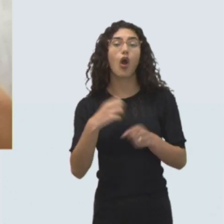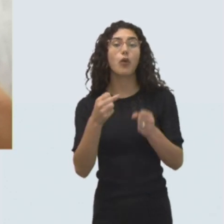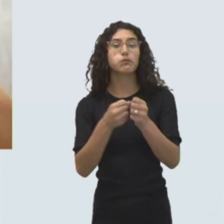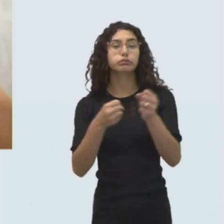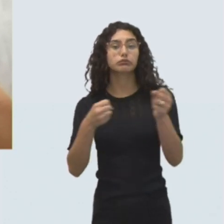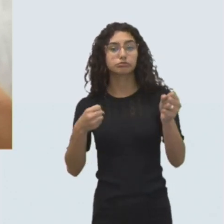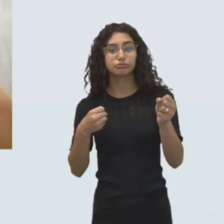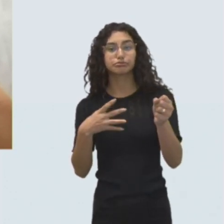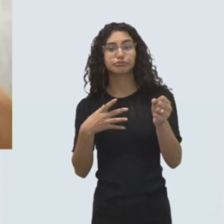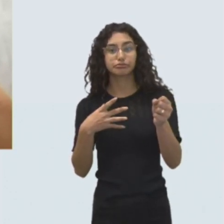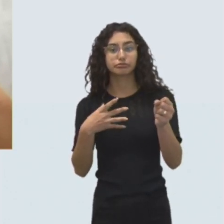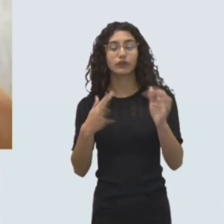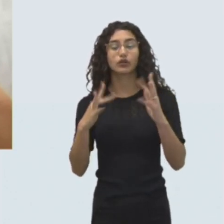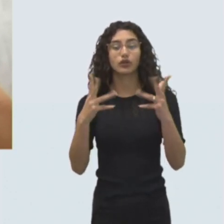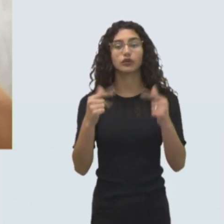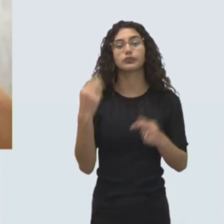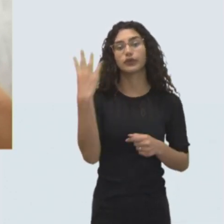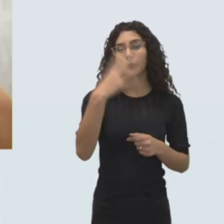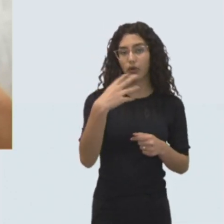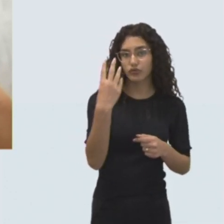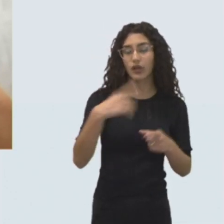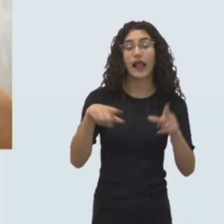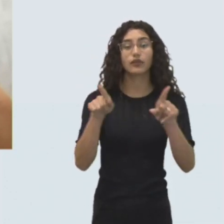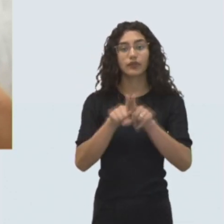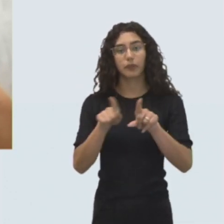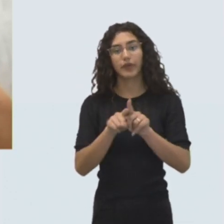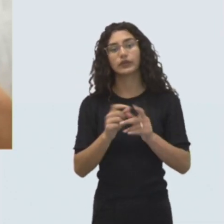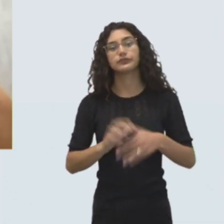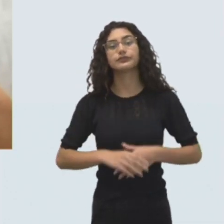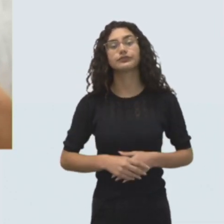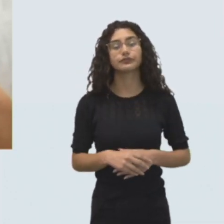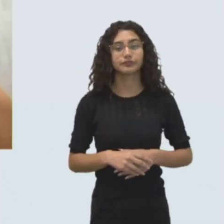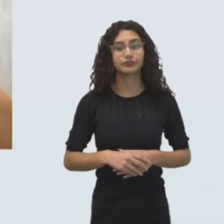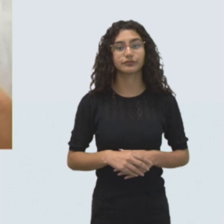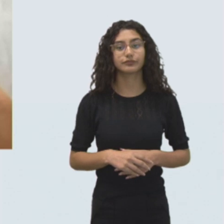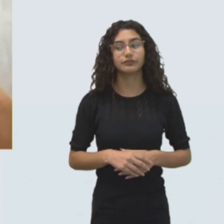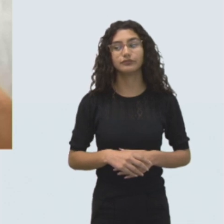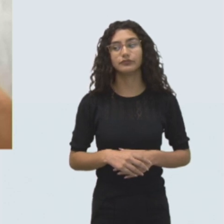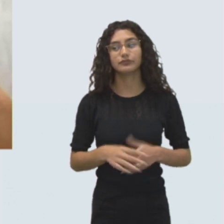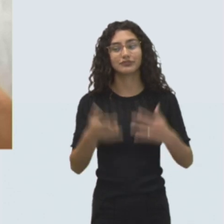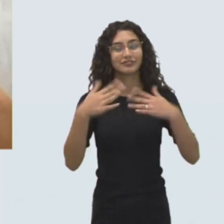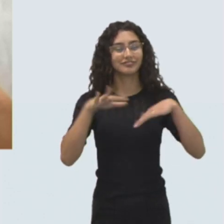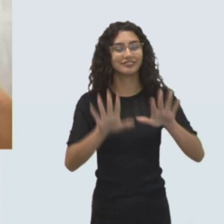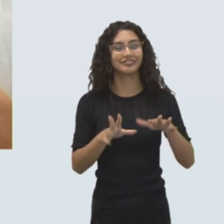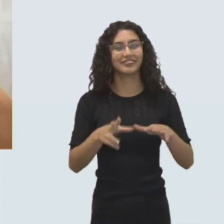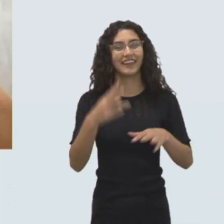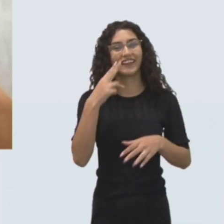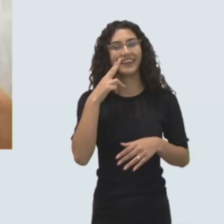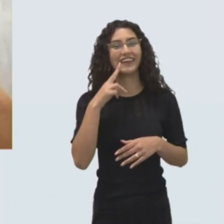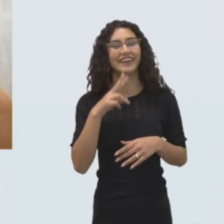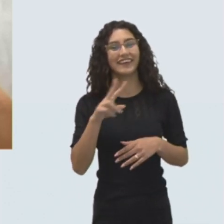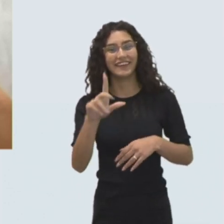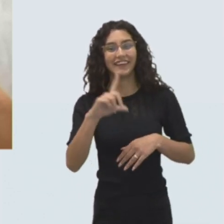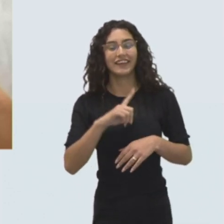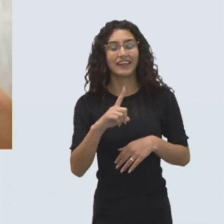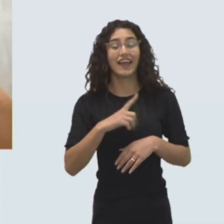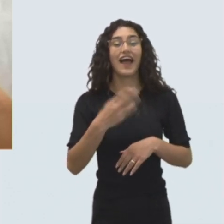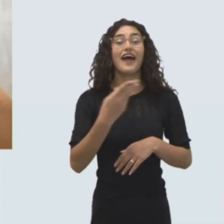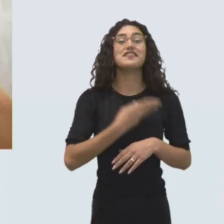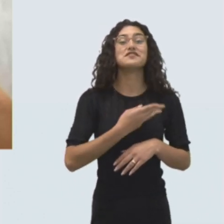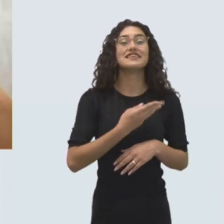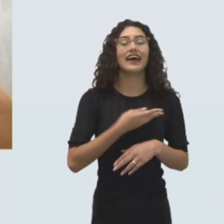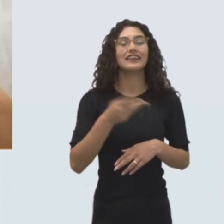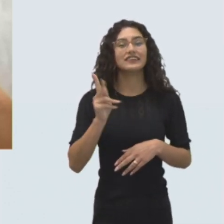mundo apaixonado. Enfim. Eros, na visão do Platão, a amizade seria